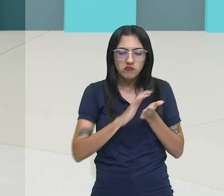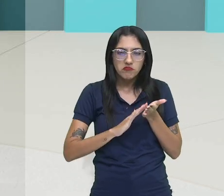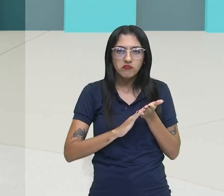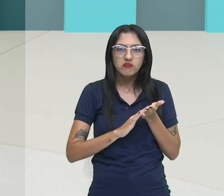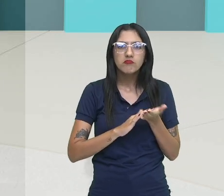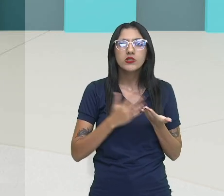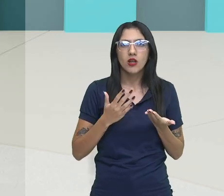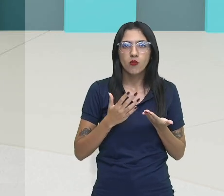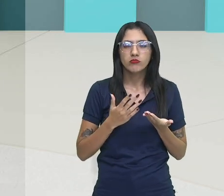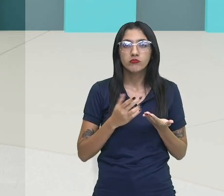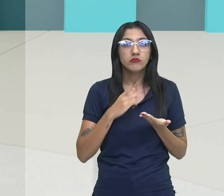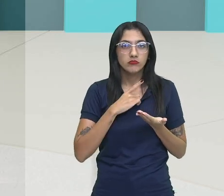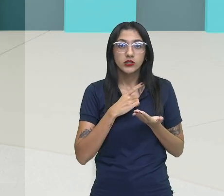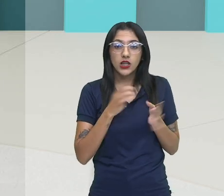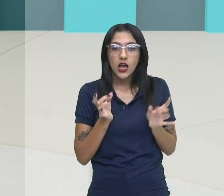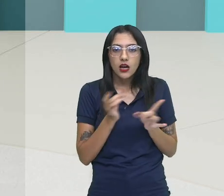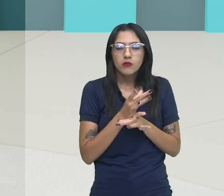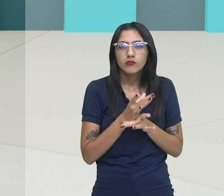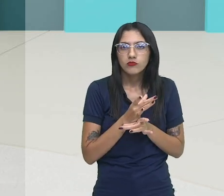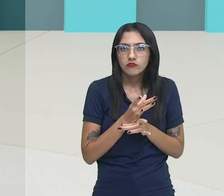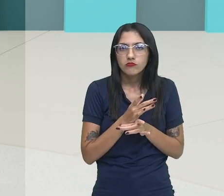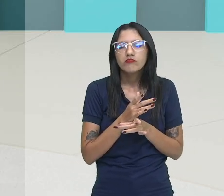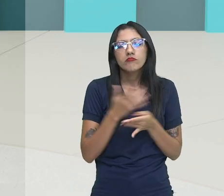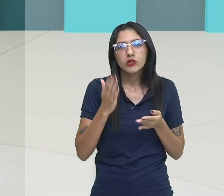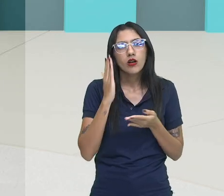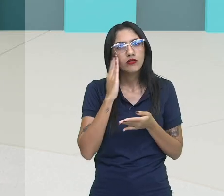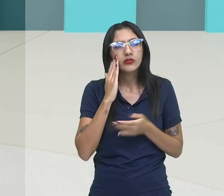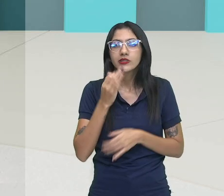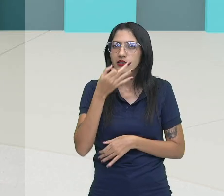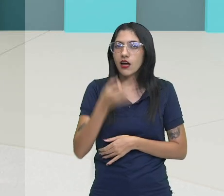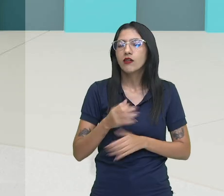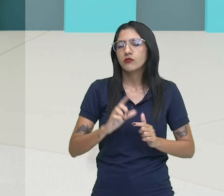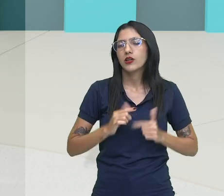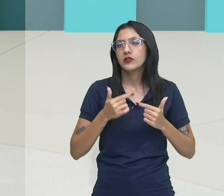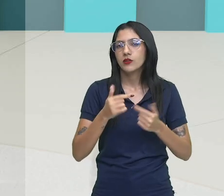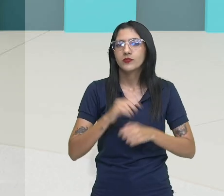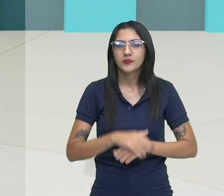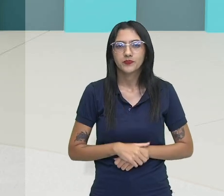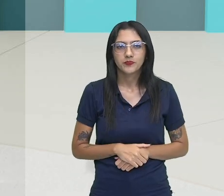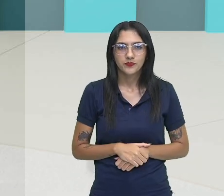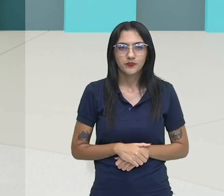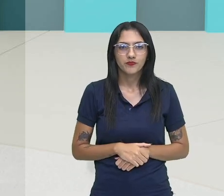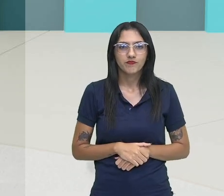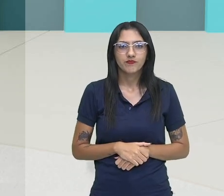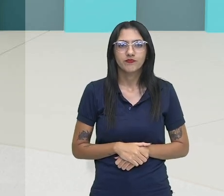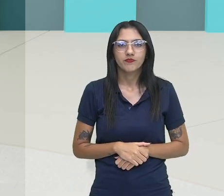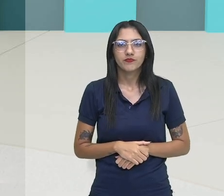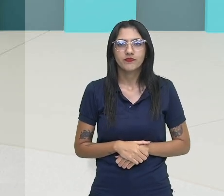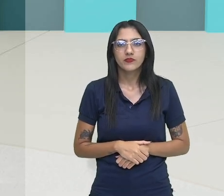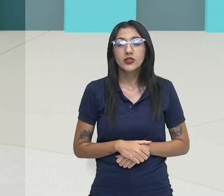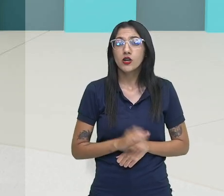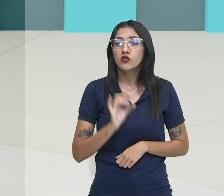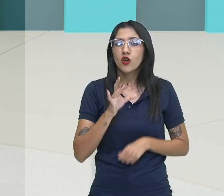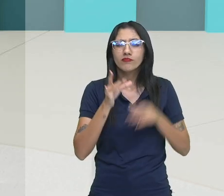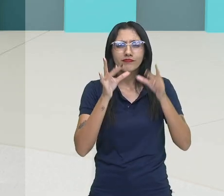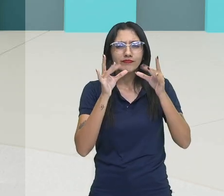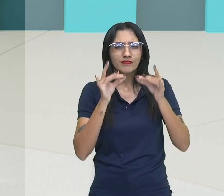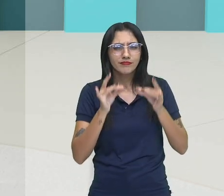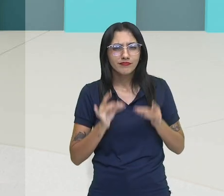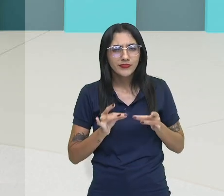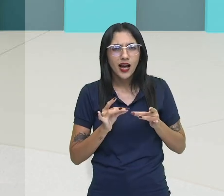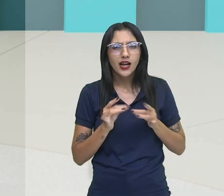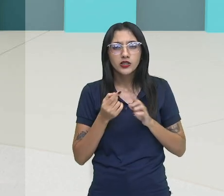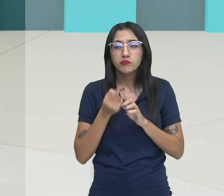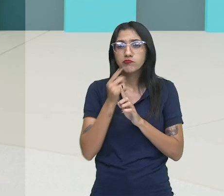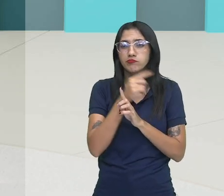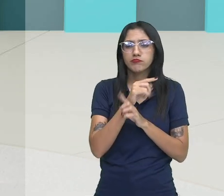casa. Não ficou a dúvida aí, ela terminou. Então, nós temos o pretérito perfeito. Ah, só um detalhe sobre o pretérito